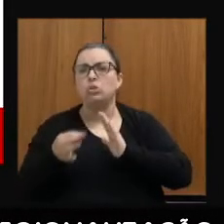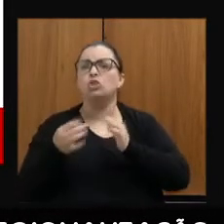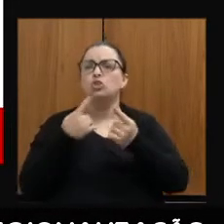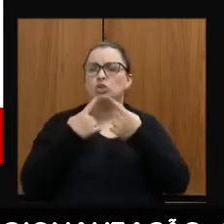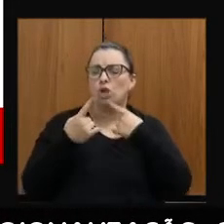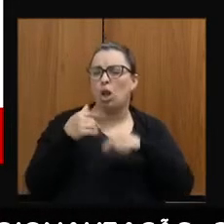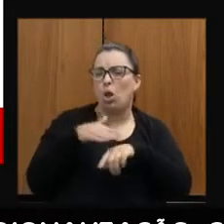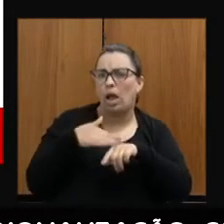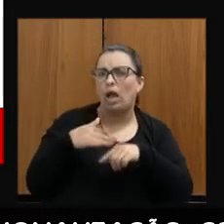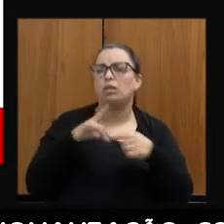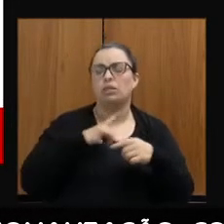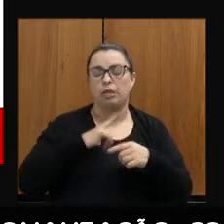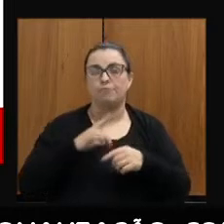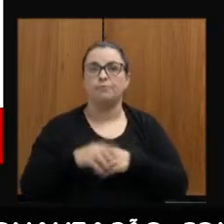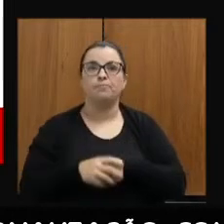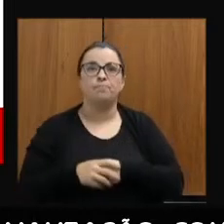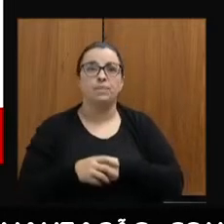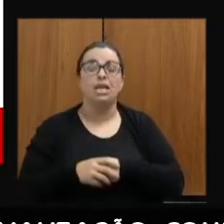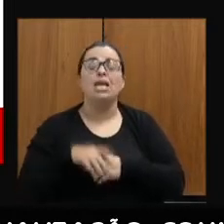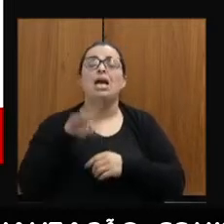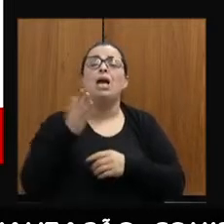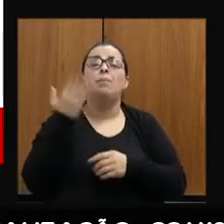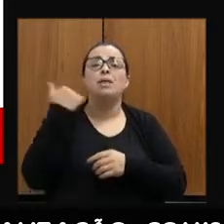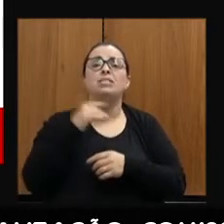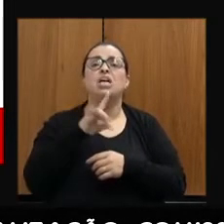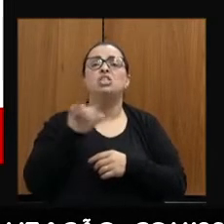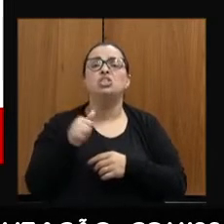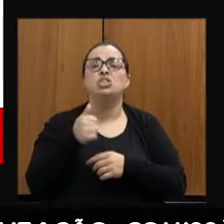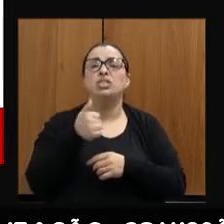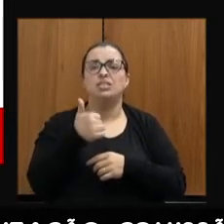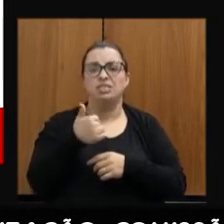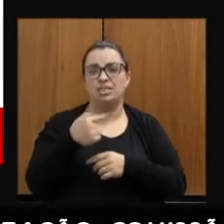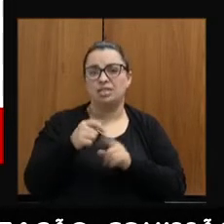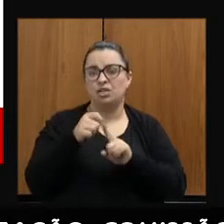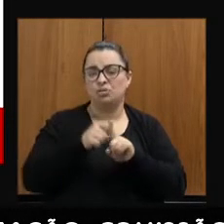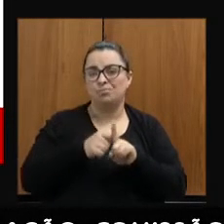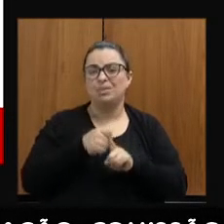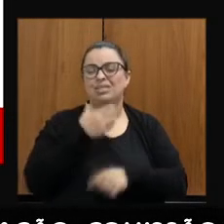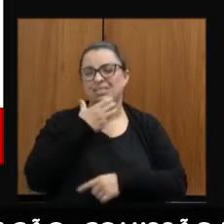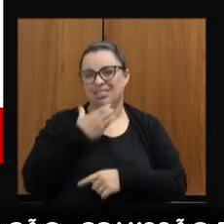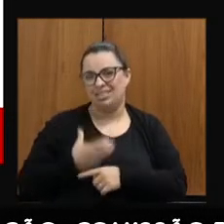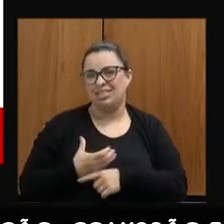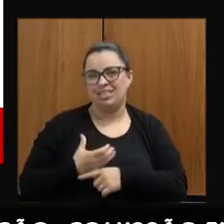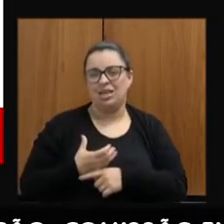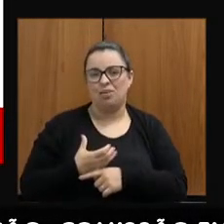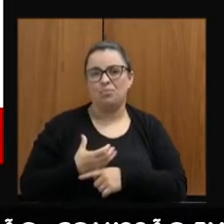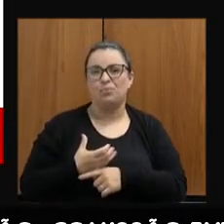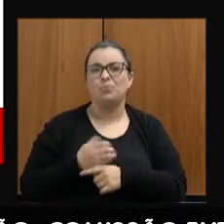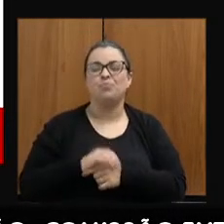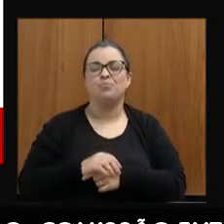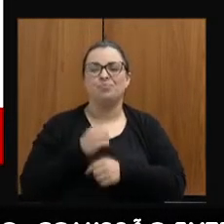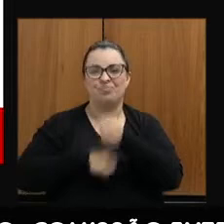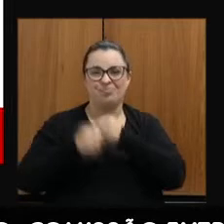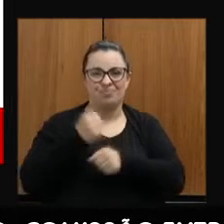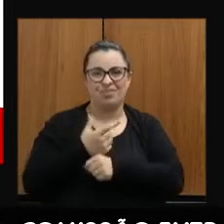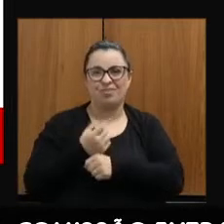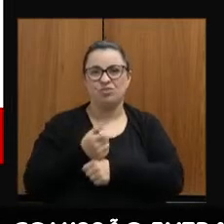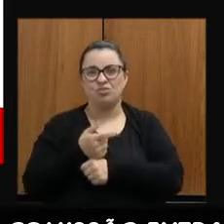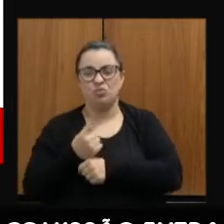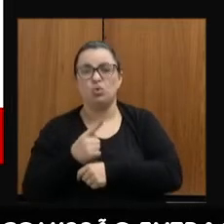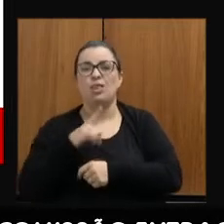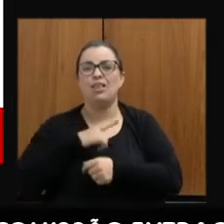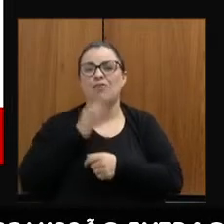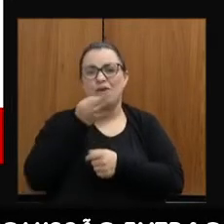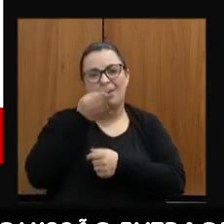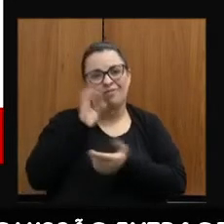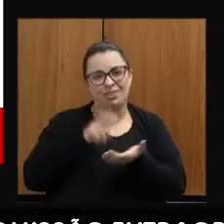no dia 17/12 um cruzeiro um café da manhã na minha na minha casa em que teve presente